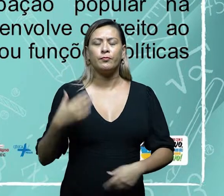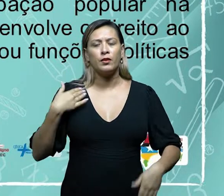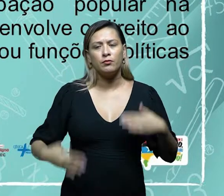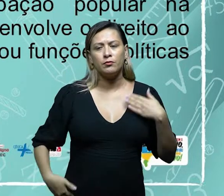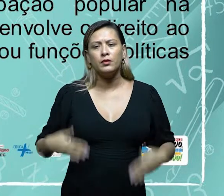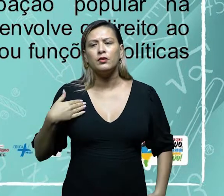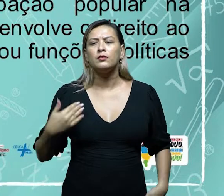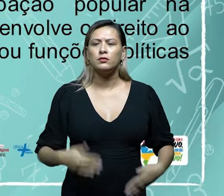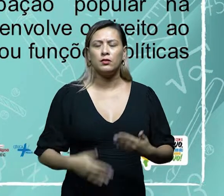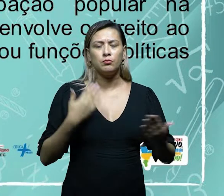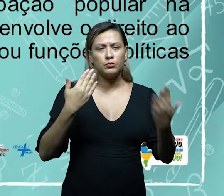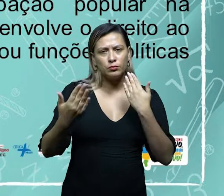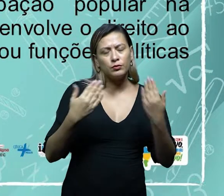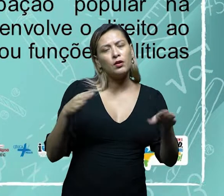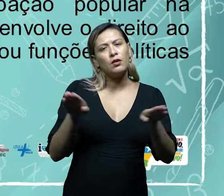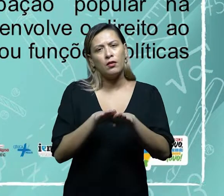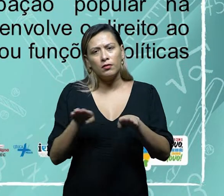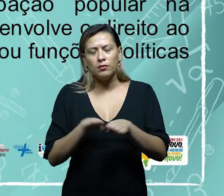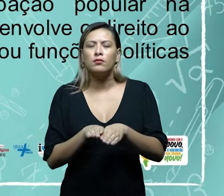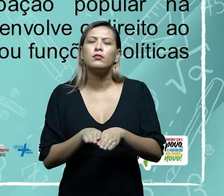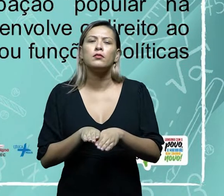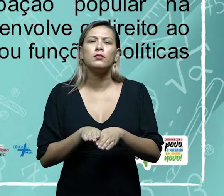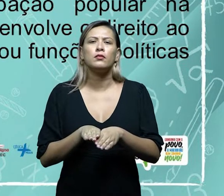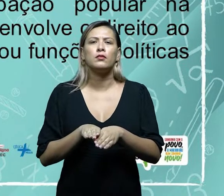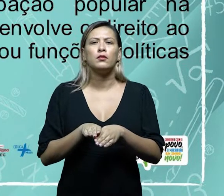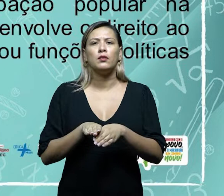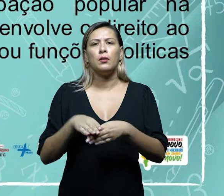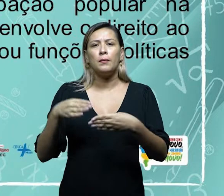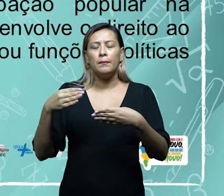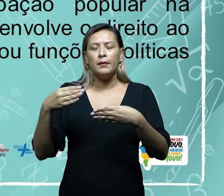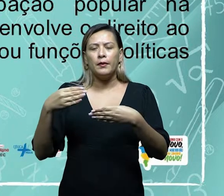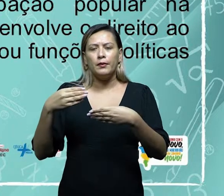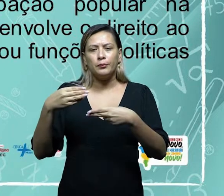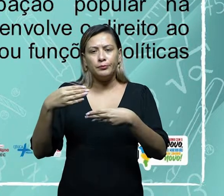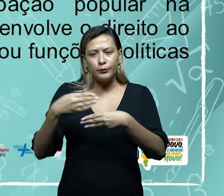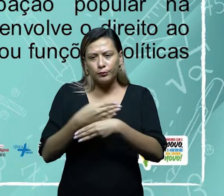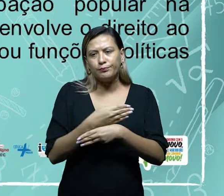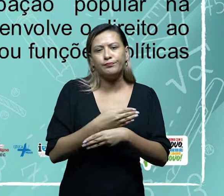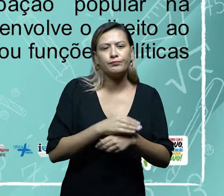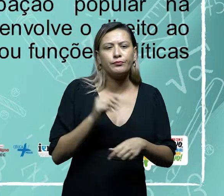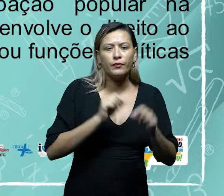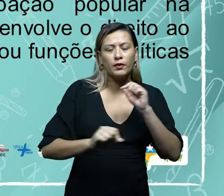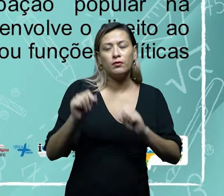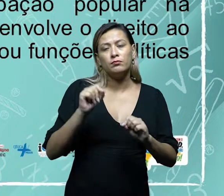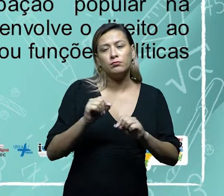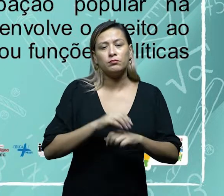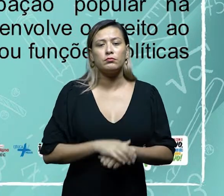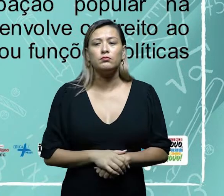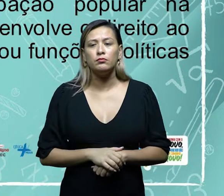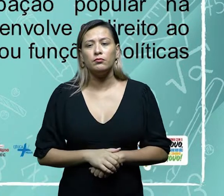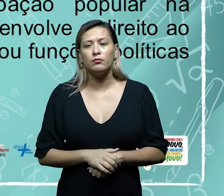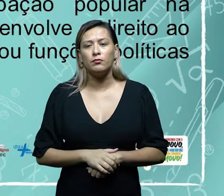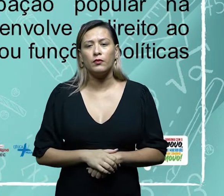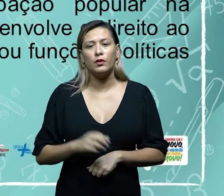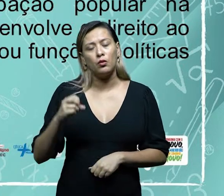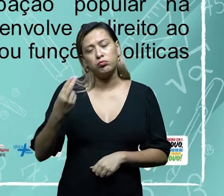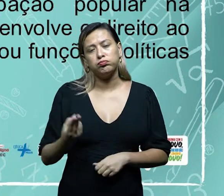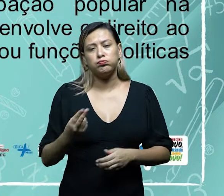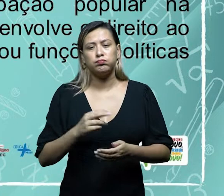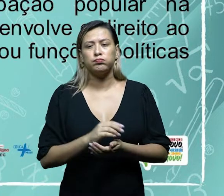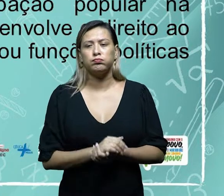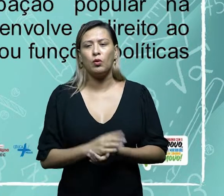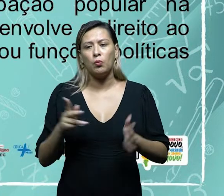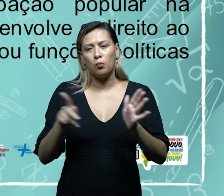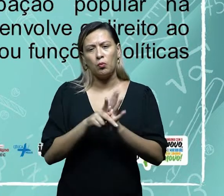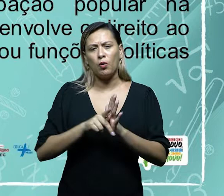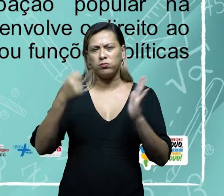física, psíquica e moral, contra o abuso de poder ou qualquer outra forma, né, de arbitrariedade por